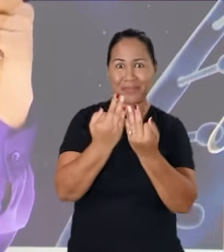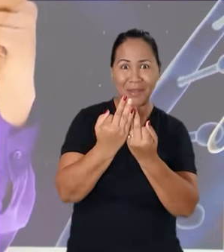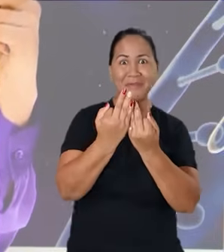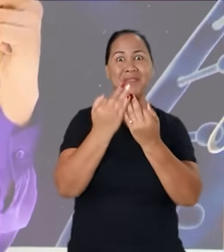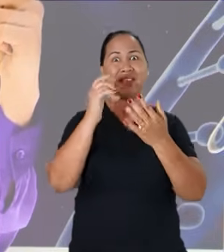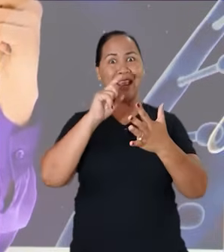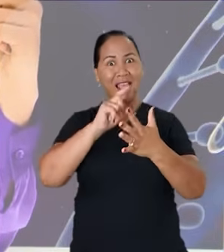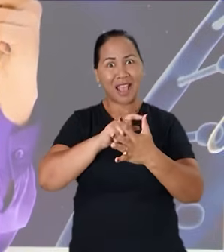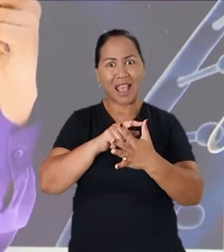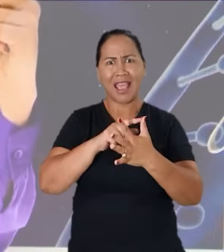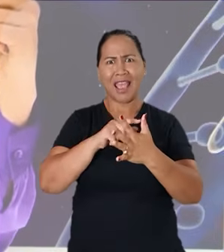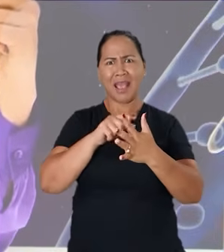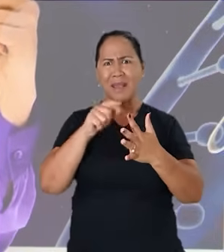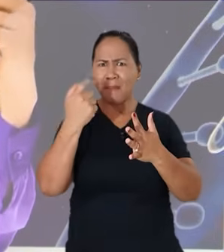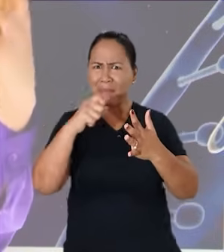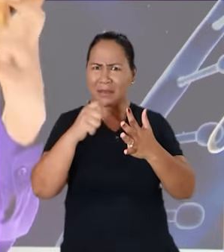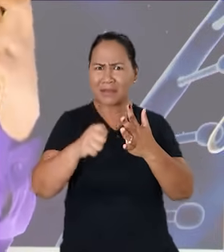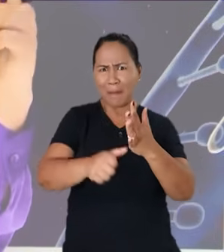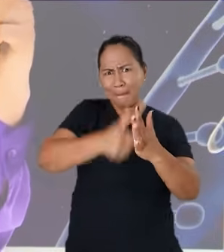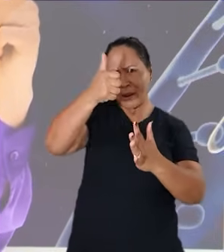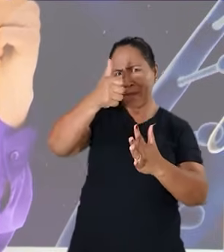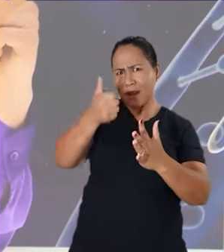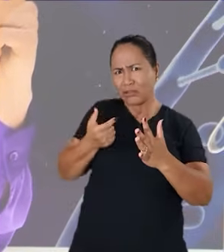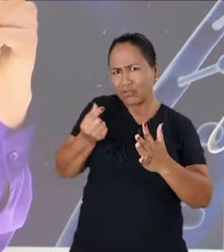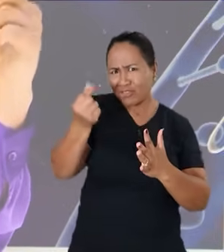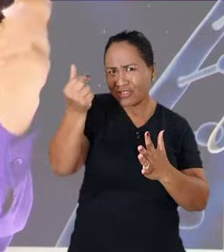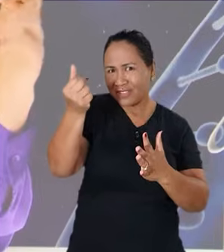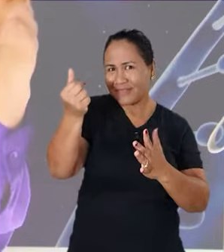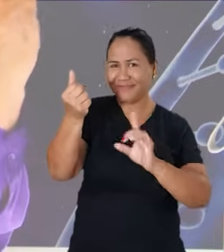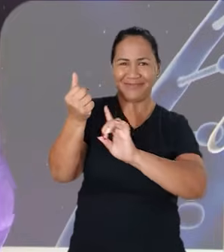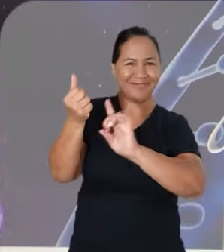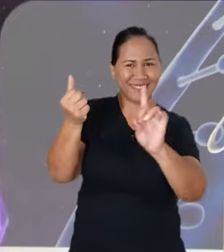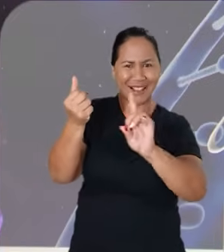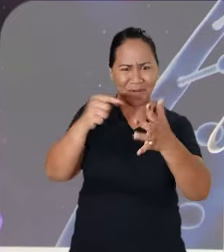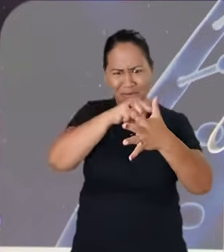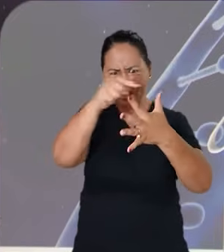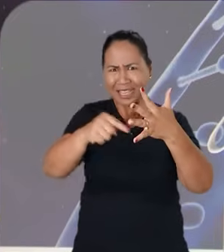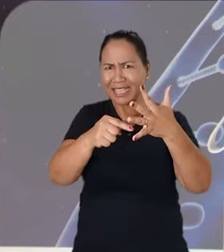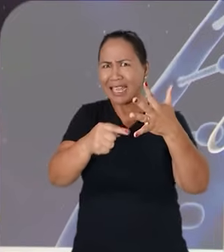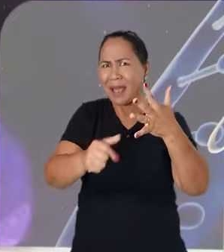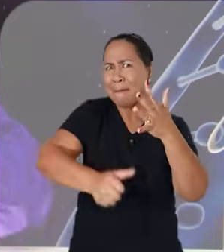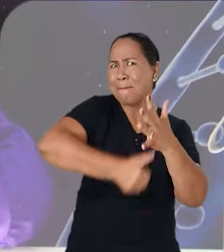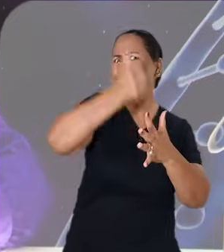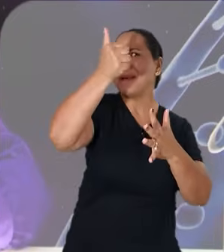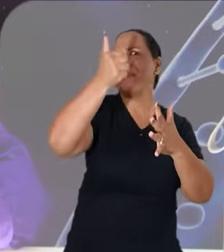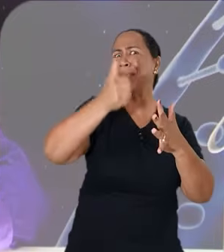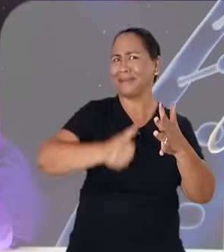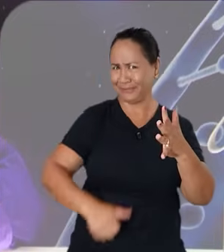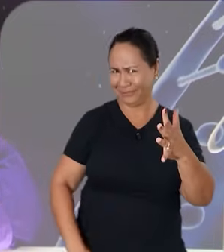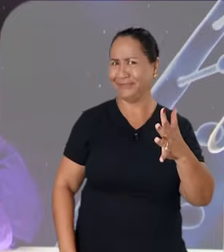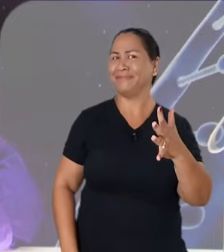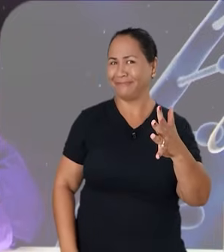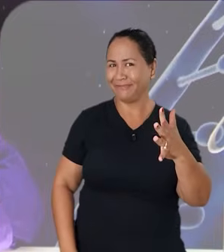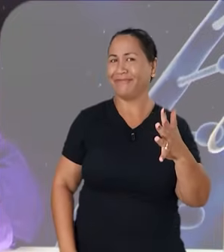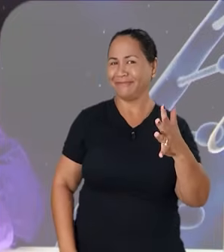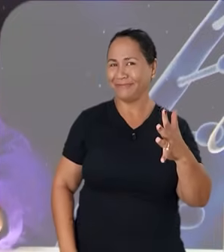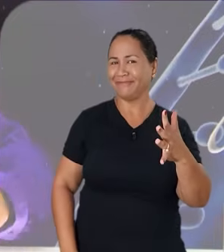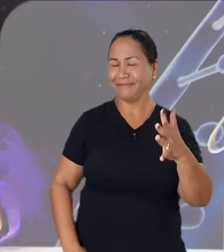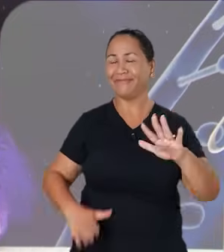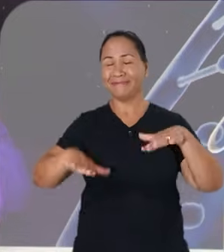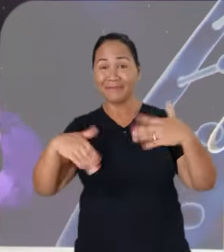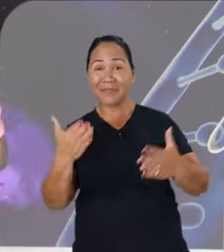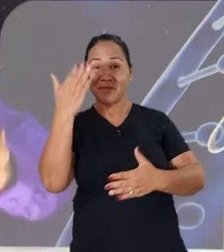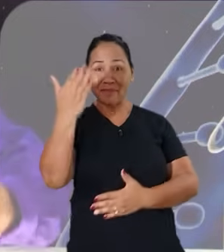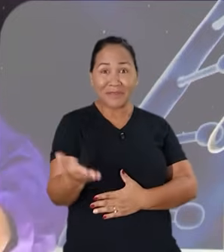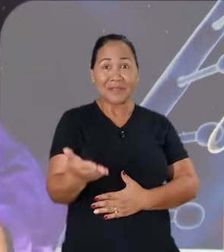a segurança, ser o amor, ser a gratidão. não, isso vem primeiro. Quando